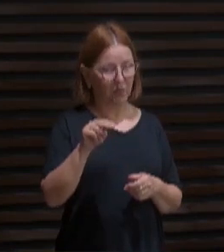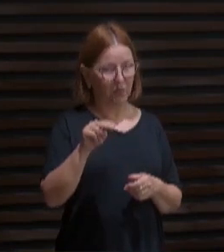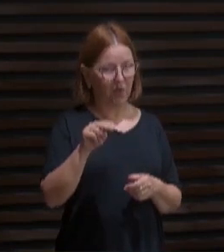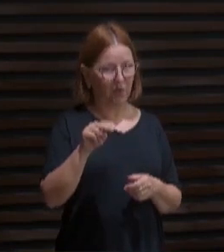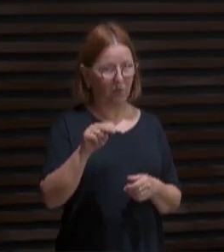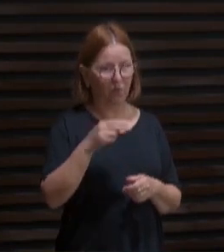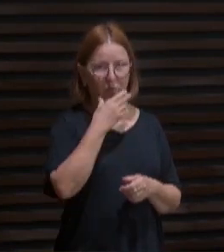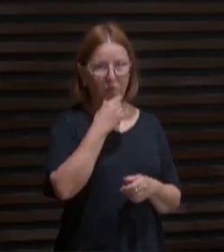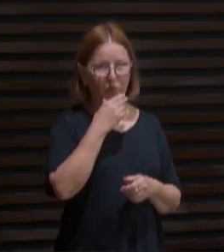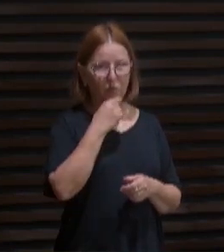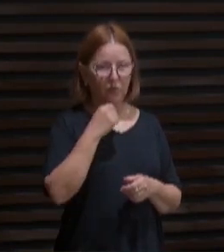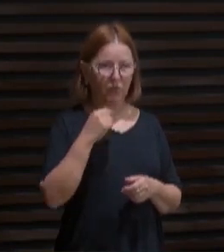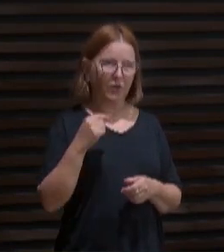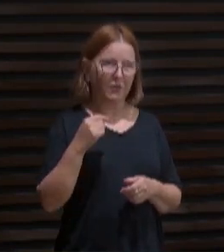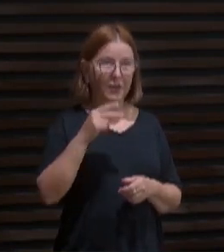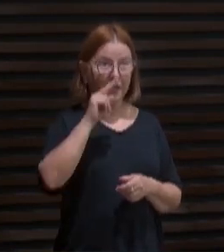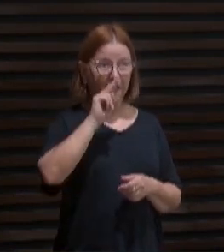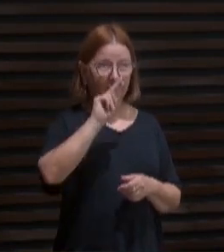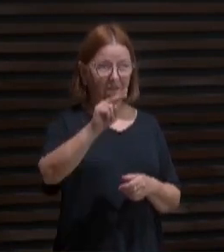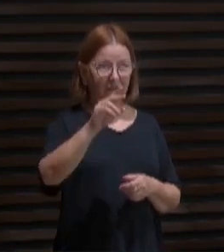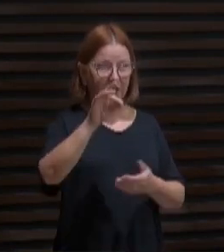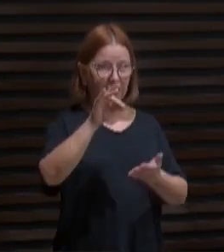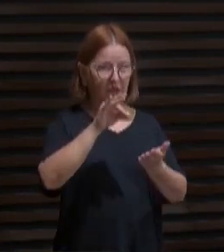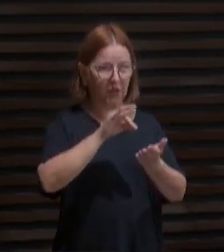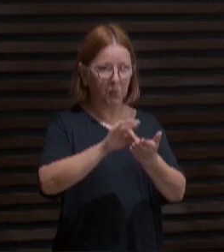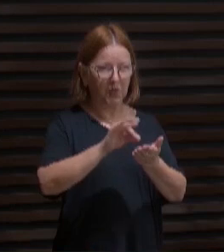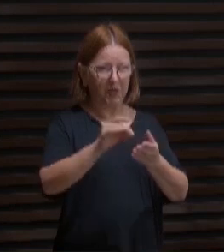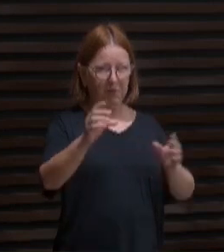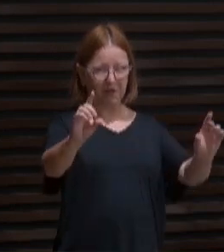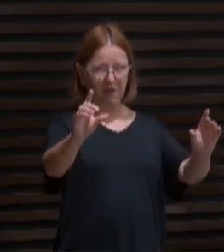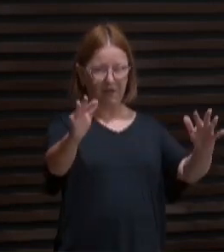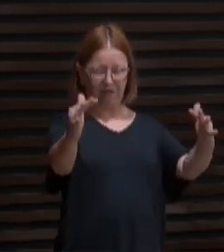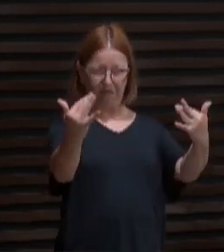atalaias que vê o inimigo se aproximar e não avisa.